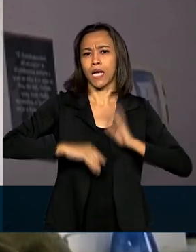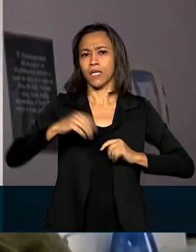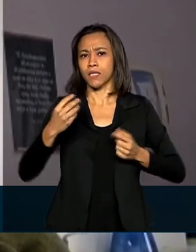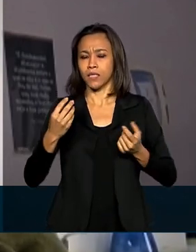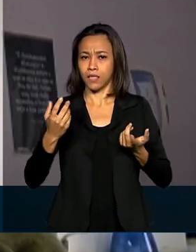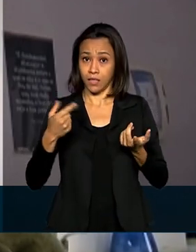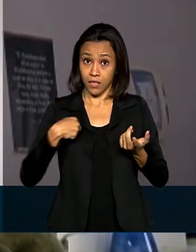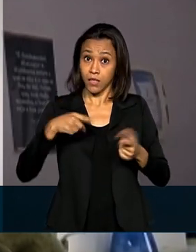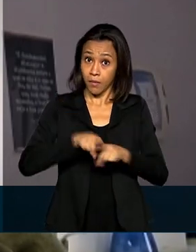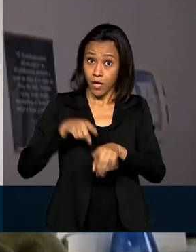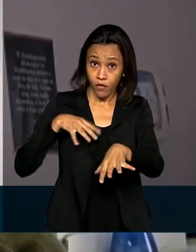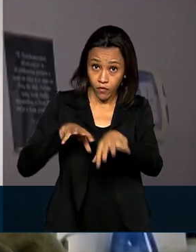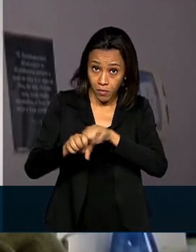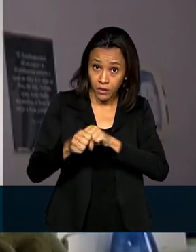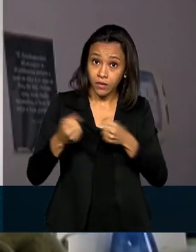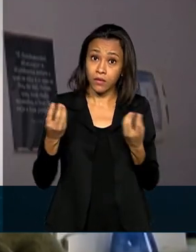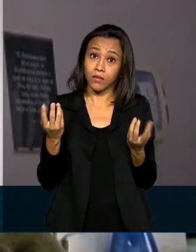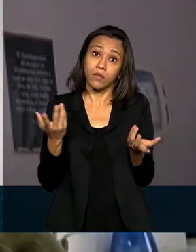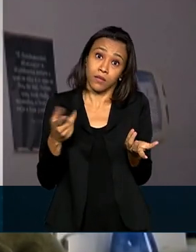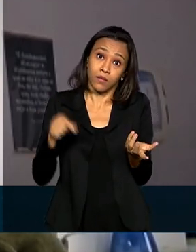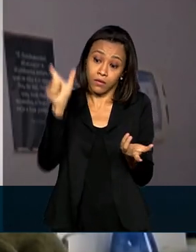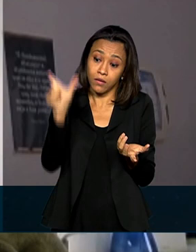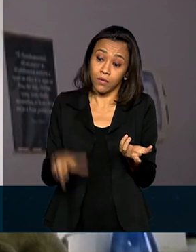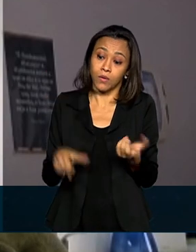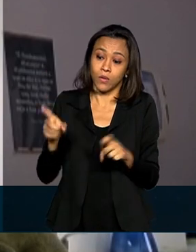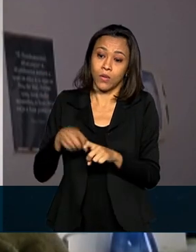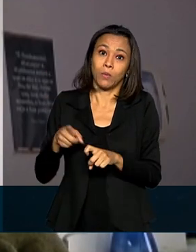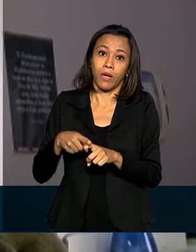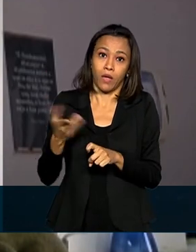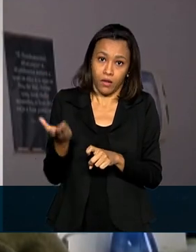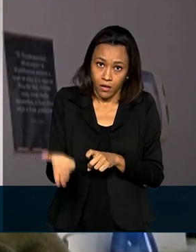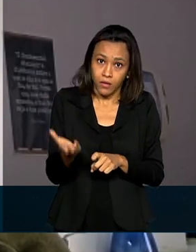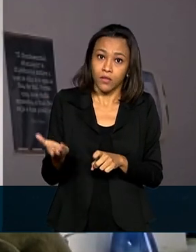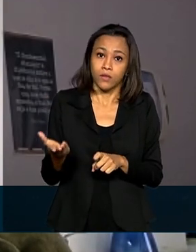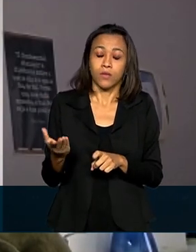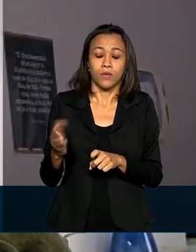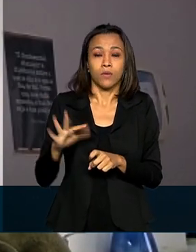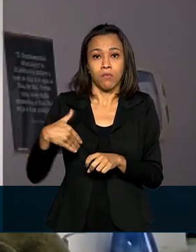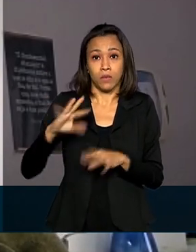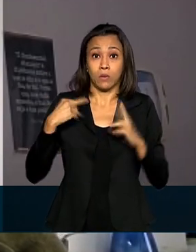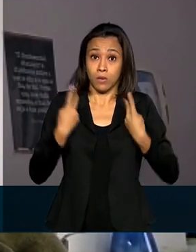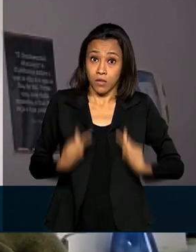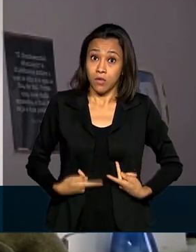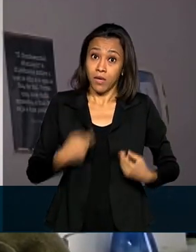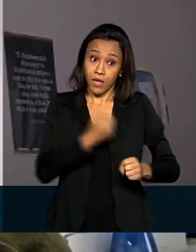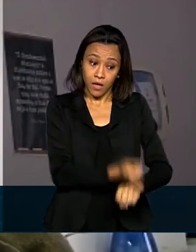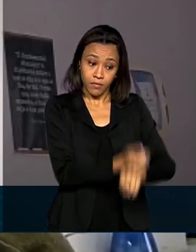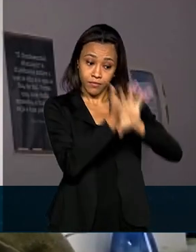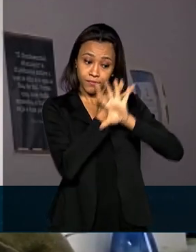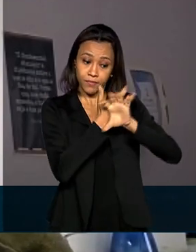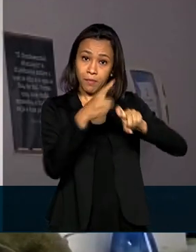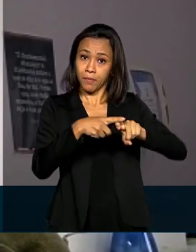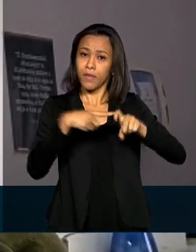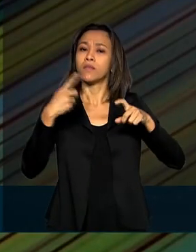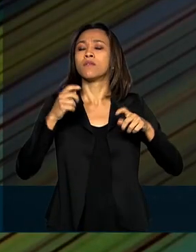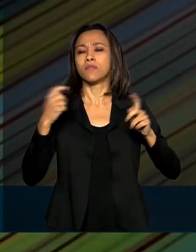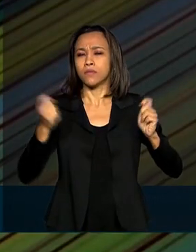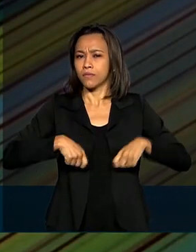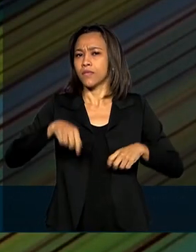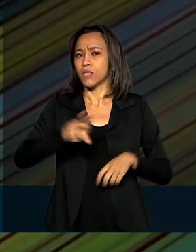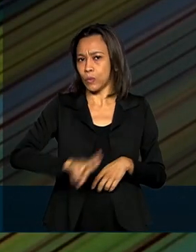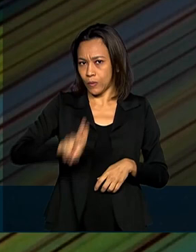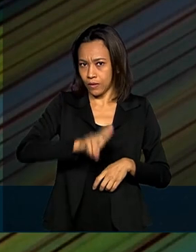clínico e na formação humanística do médico, para que a telemedicina seja utilizada em todo o seu potencial.